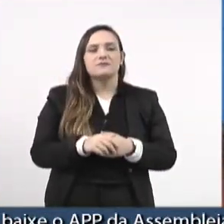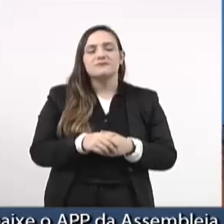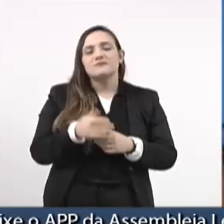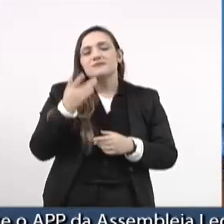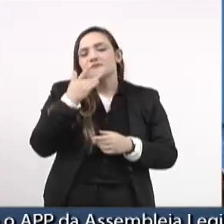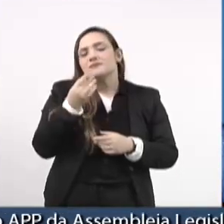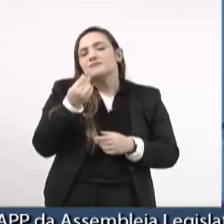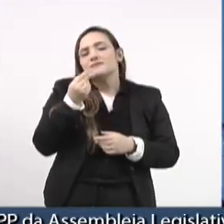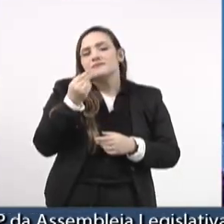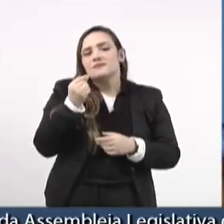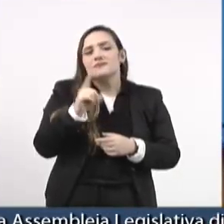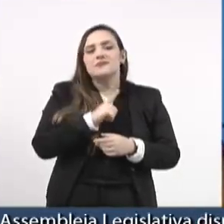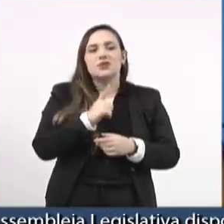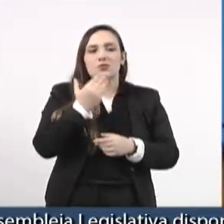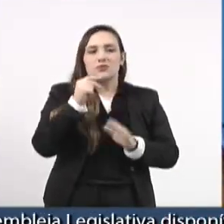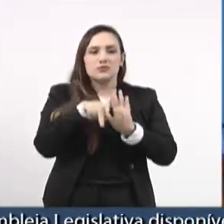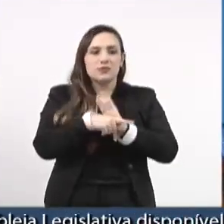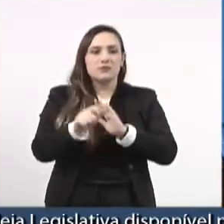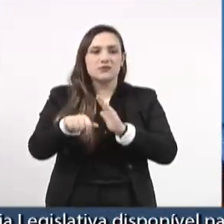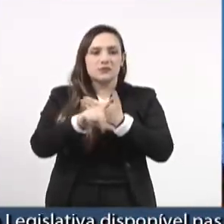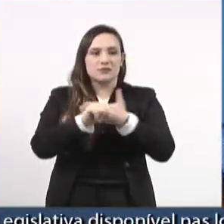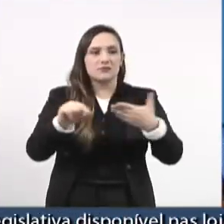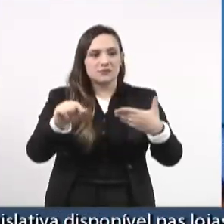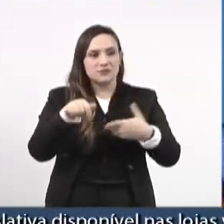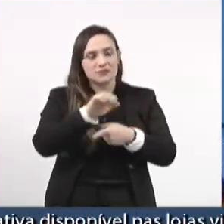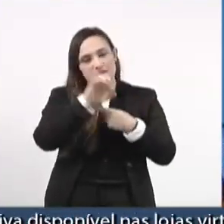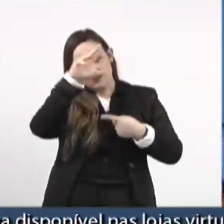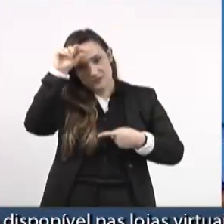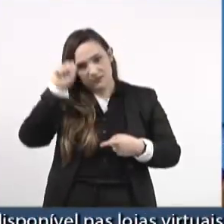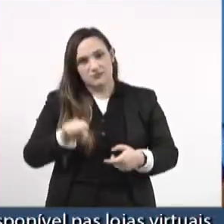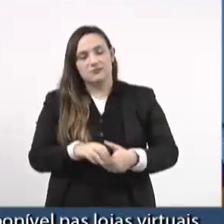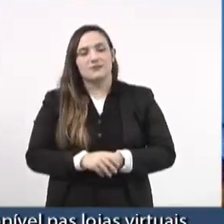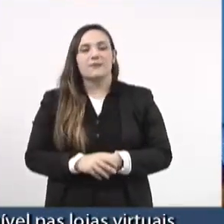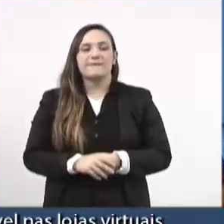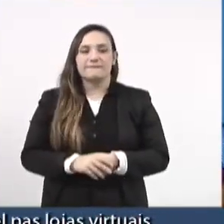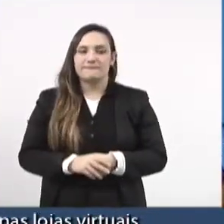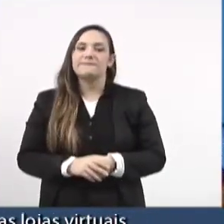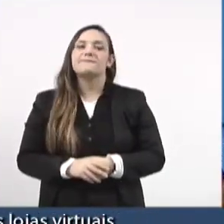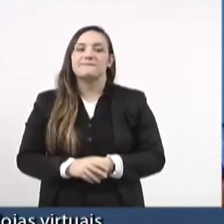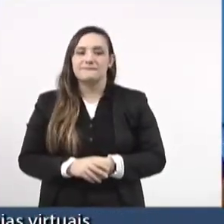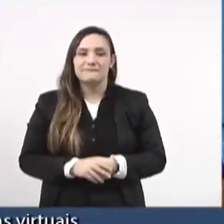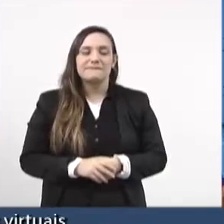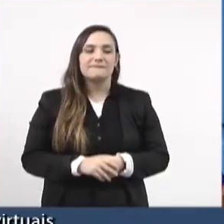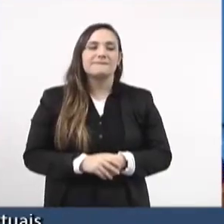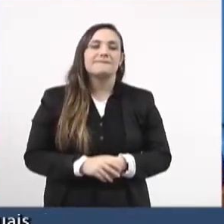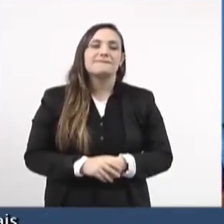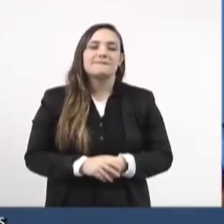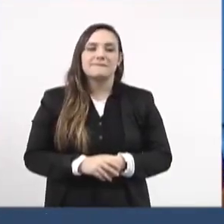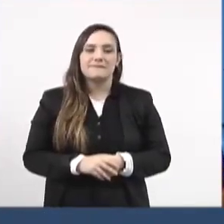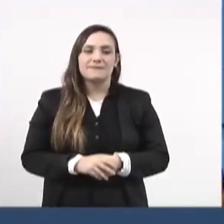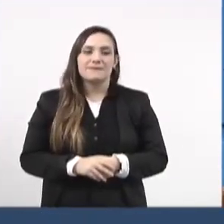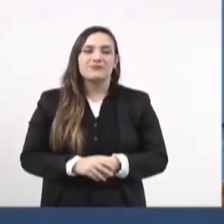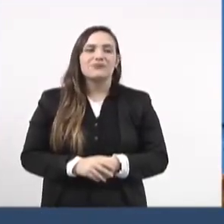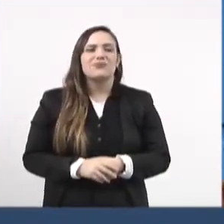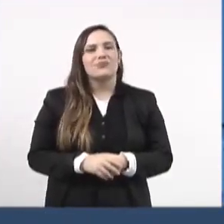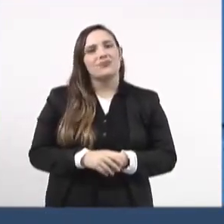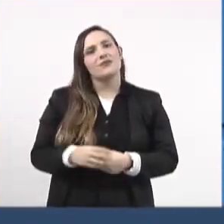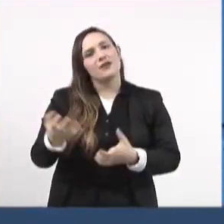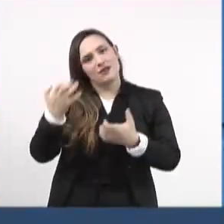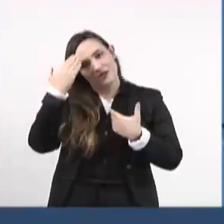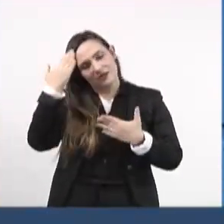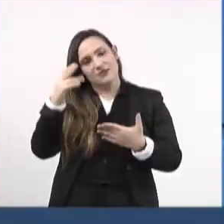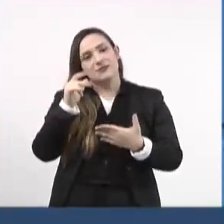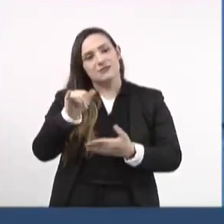usando apenas ingredientes sul-mato-grossense. Então, acho que foi... Eu até agradeço, se